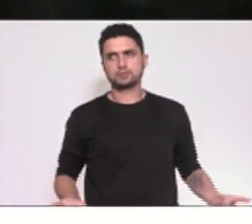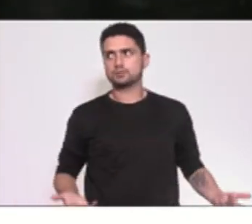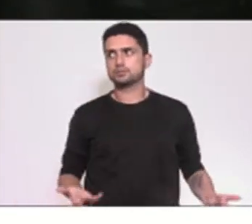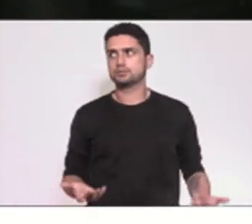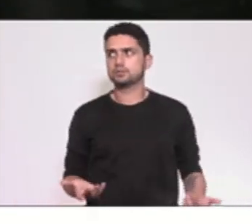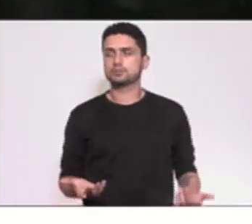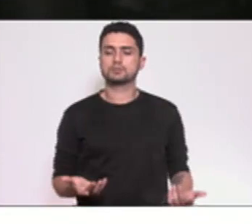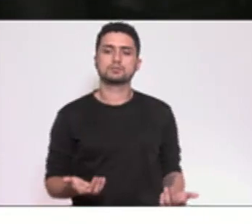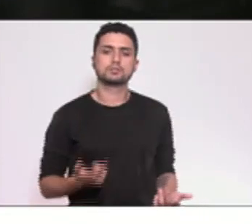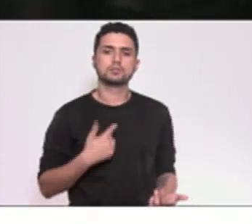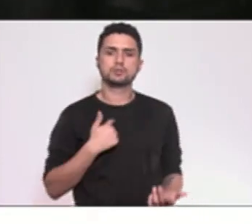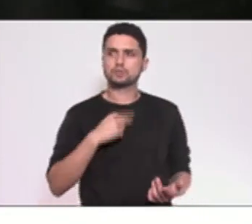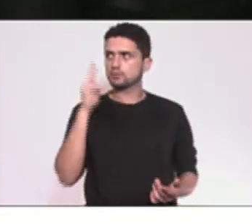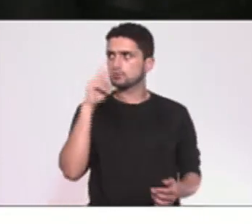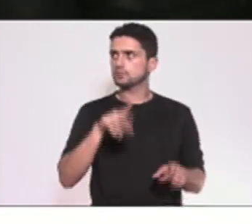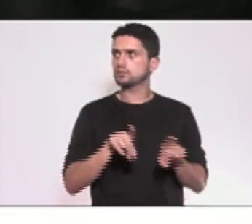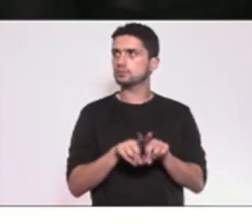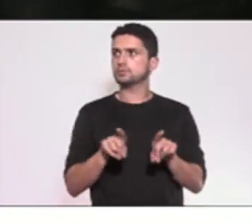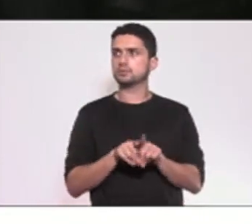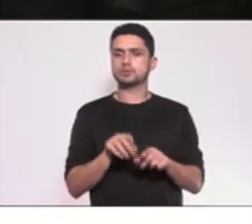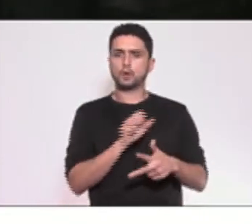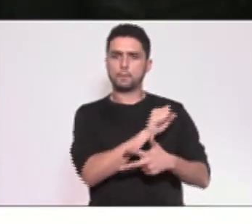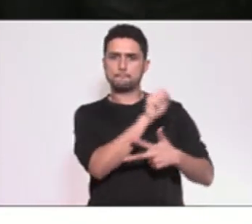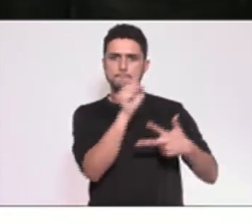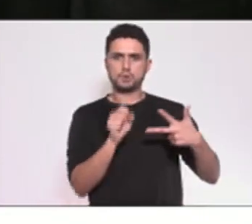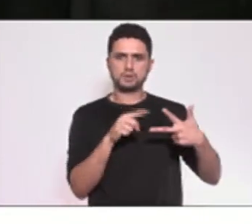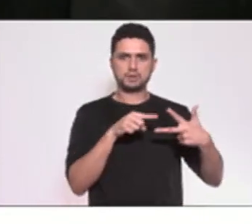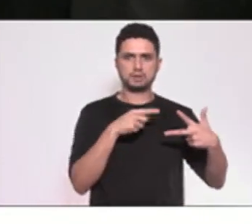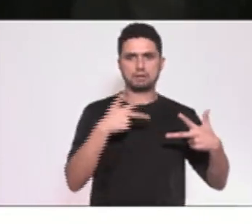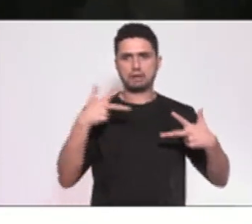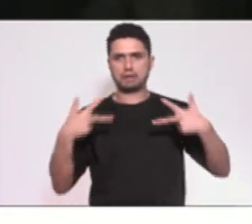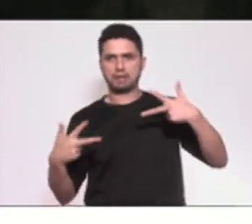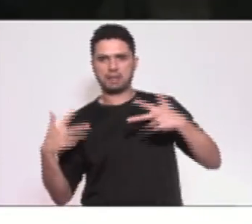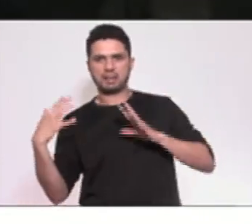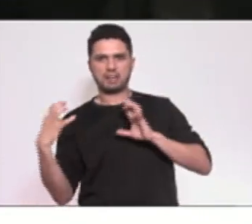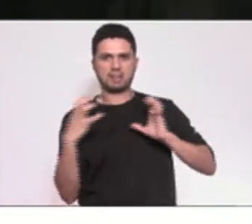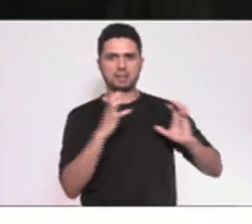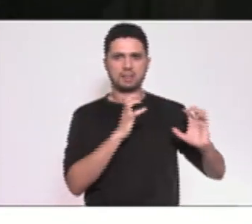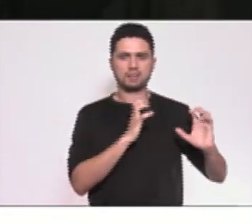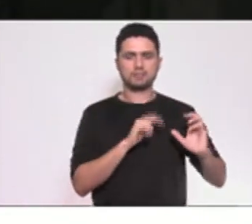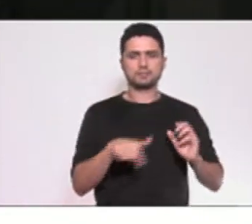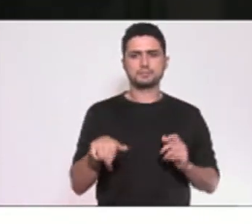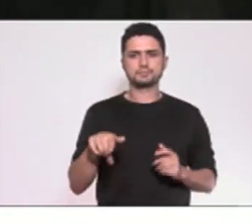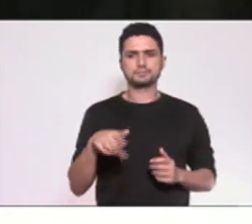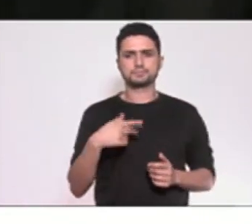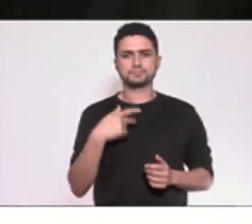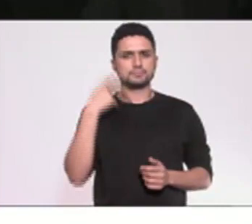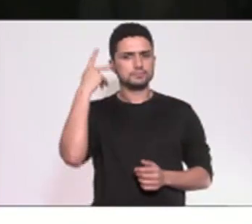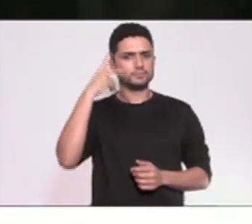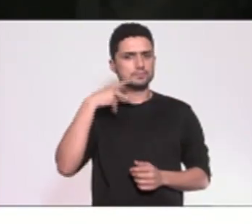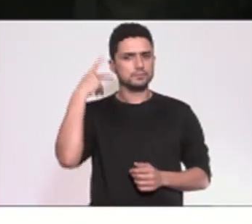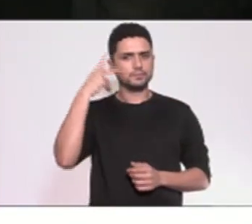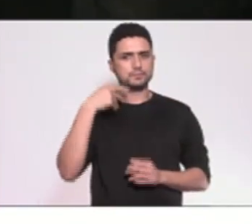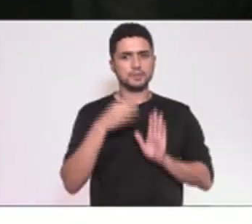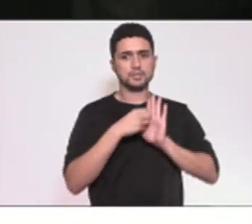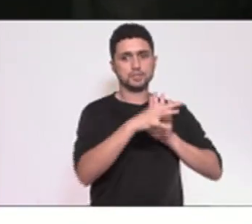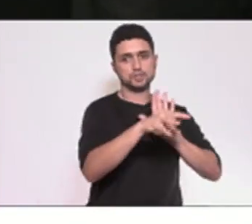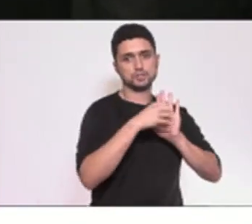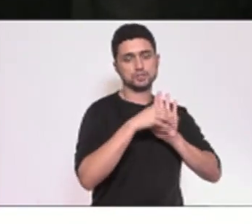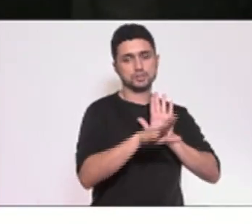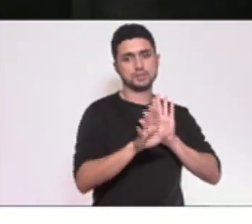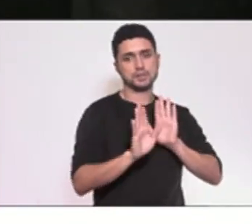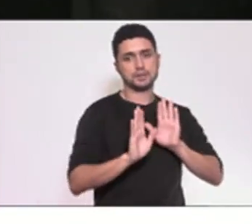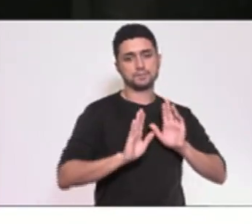Eu vejo interferência indevida de um poder no outro quando parlamentares indicam pessoas a órgãos do executivo para